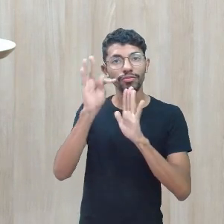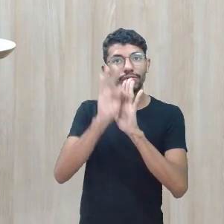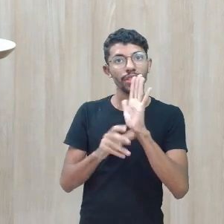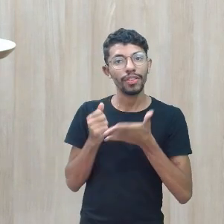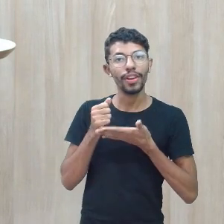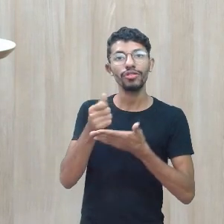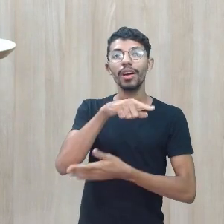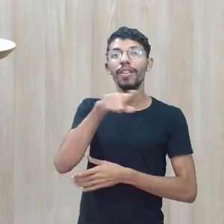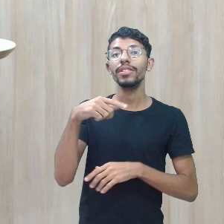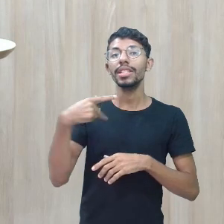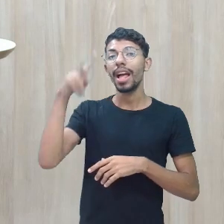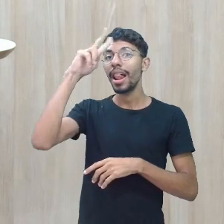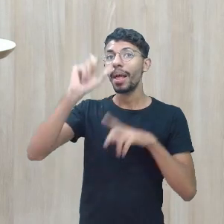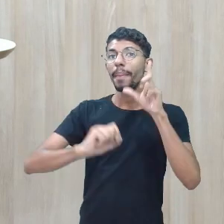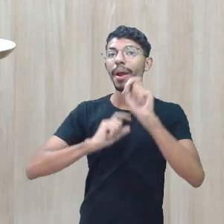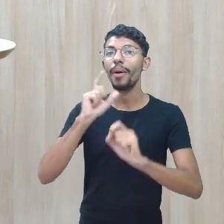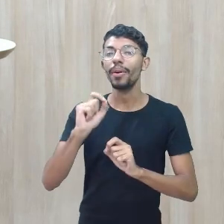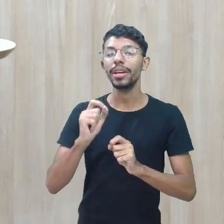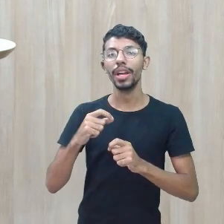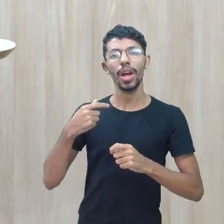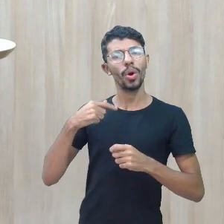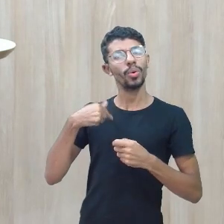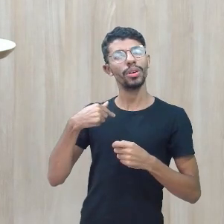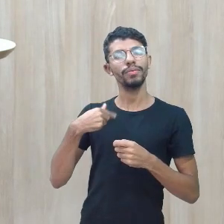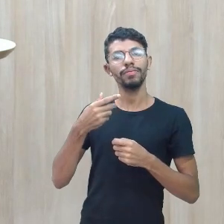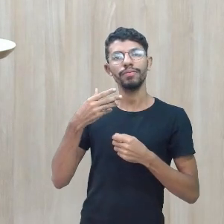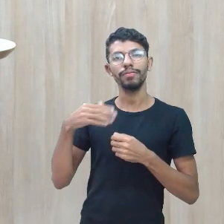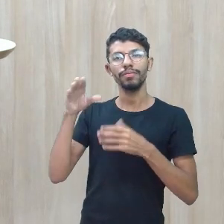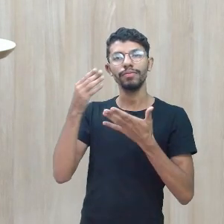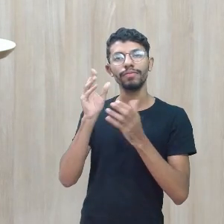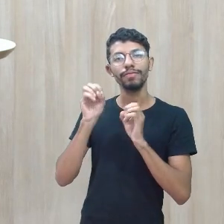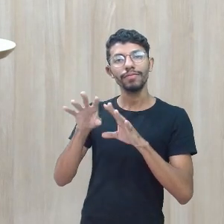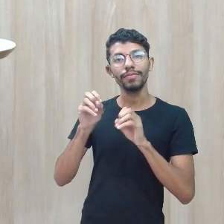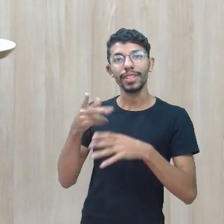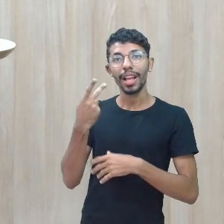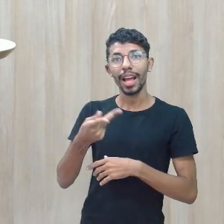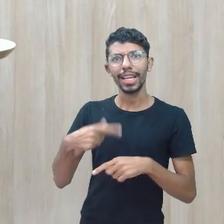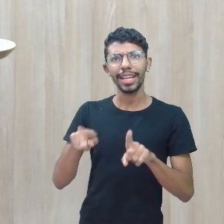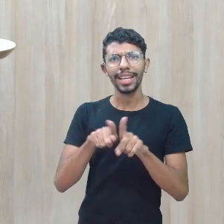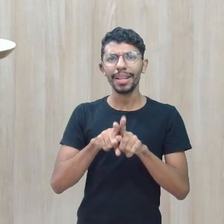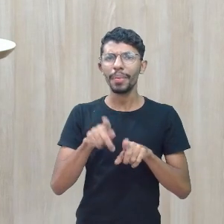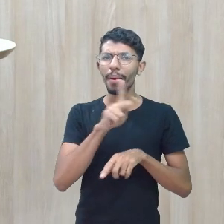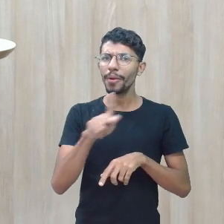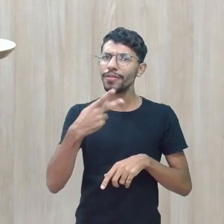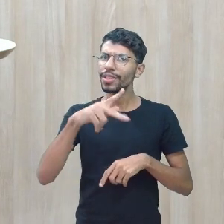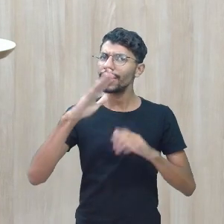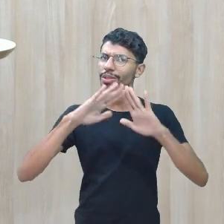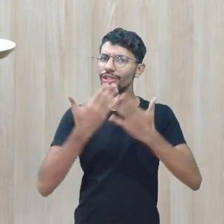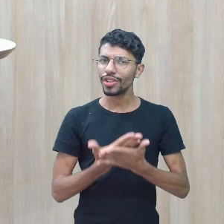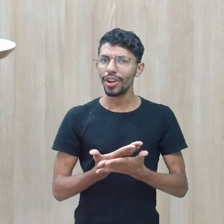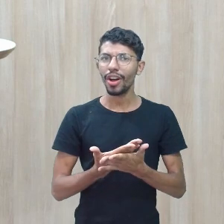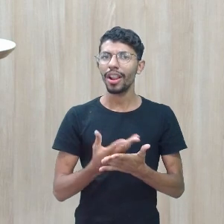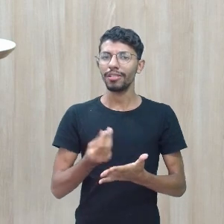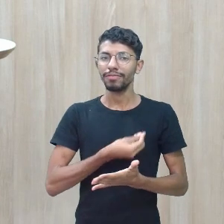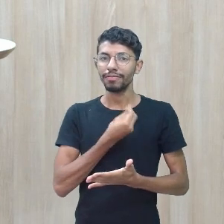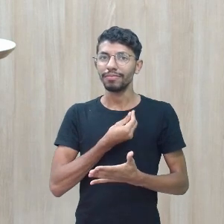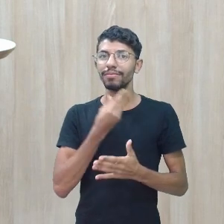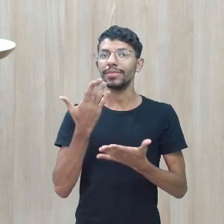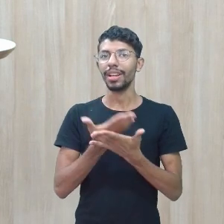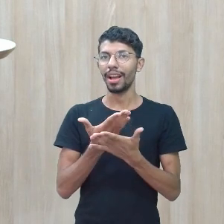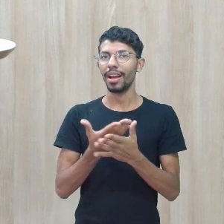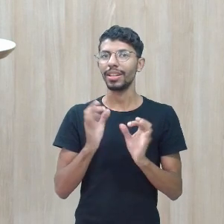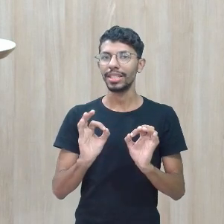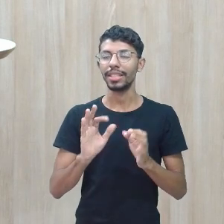você lembrar tanto o que eu falei aqui, como o que o professor falou aí na sua escola, aí na aula presencial. Então, é